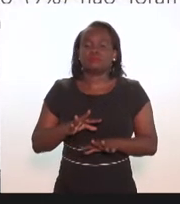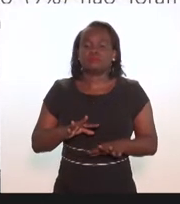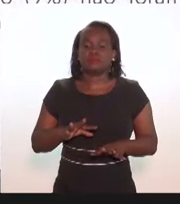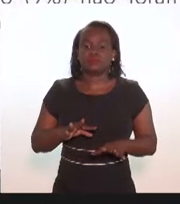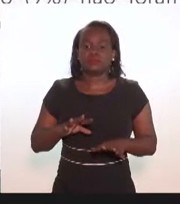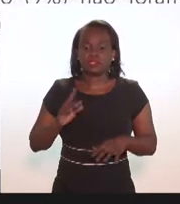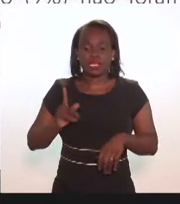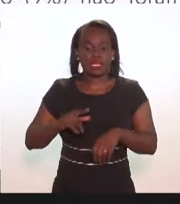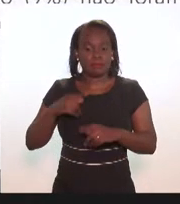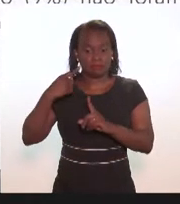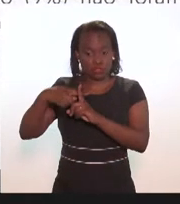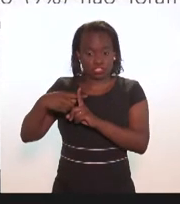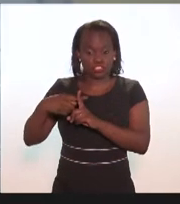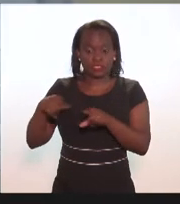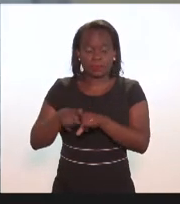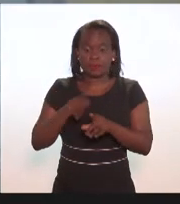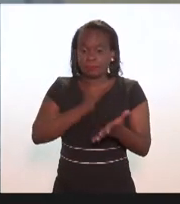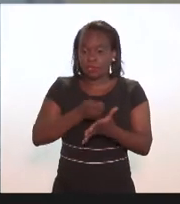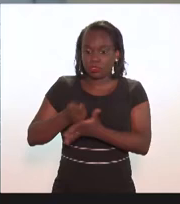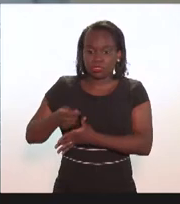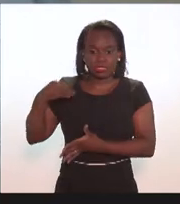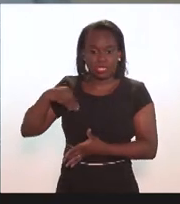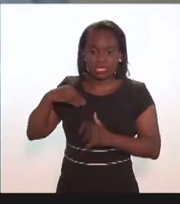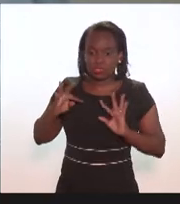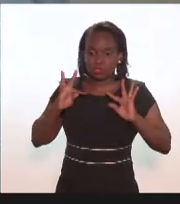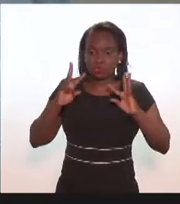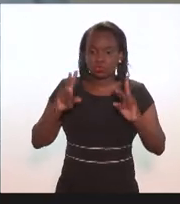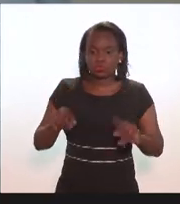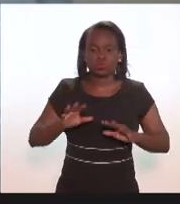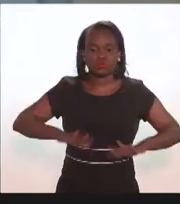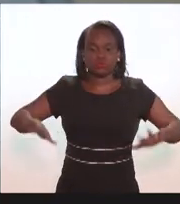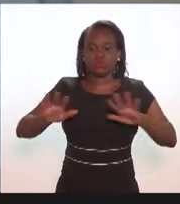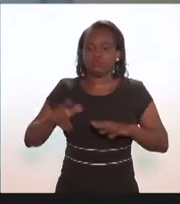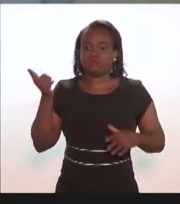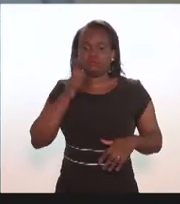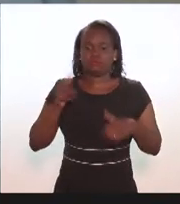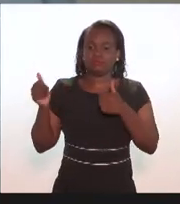no positivo e pagando todos os salários de forma geral.